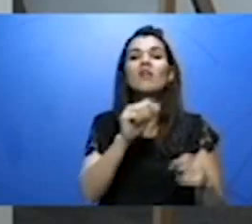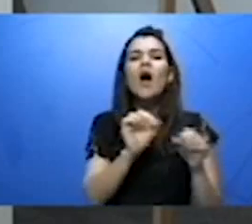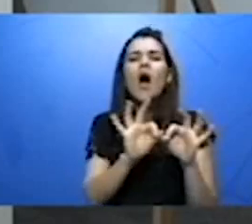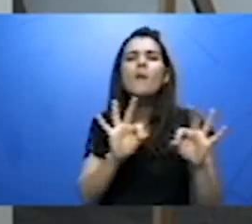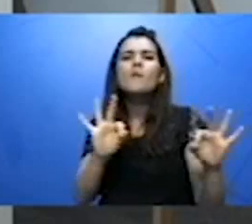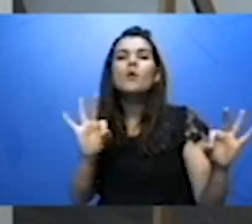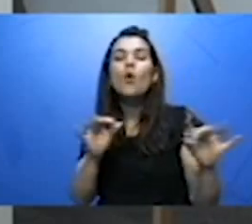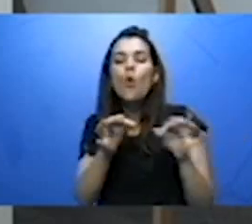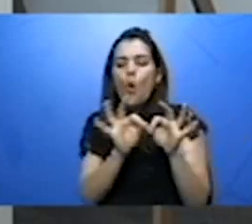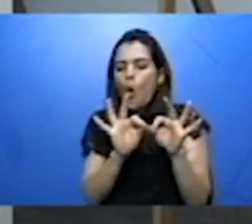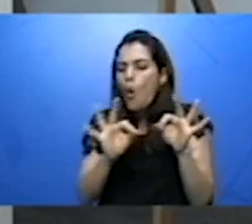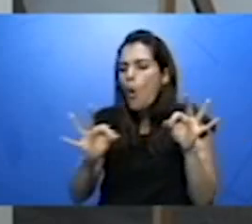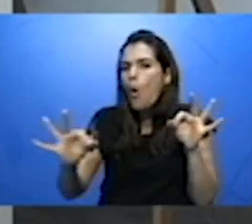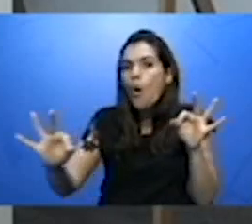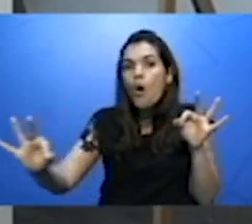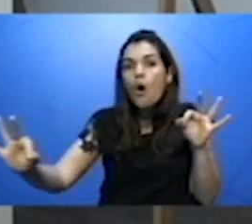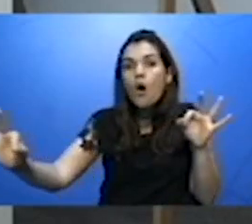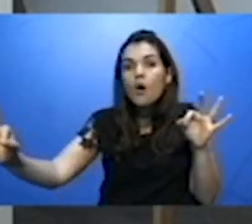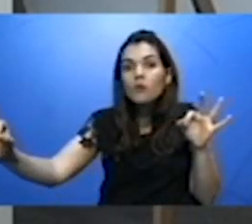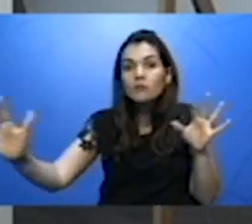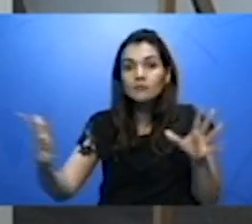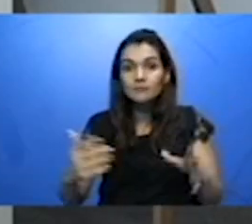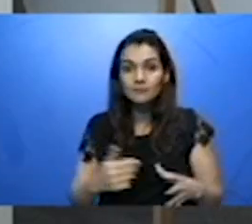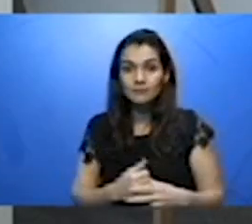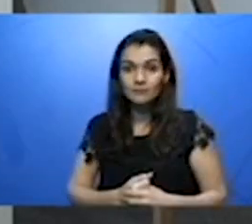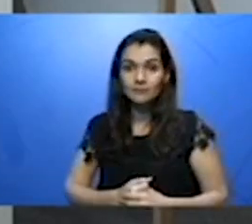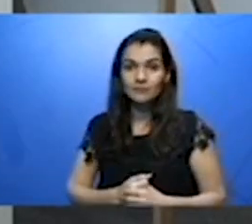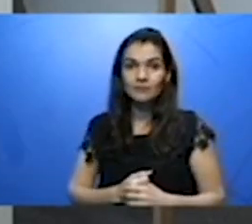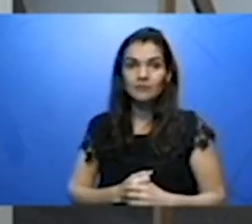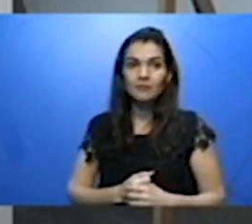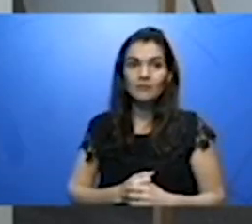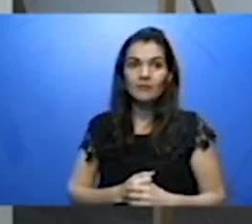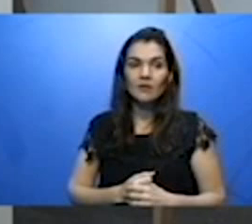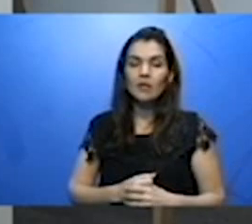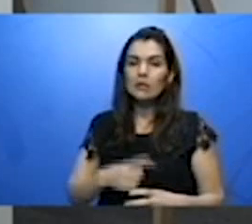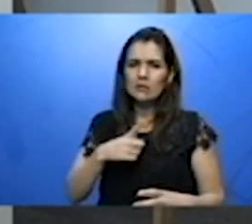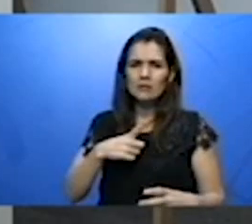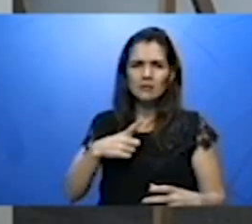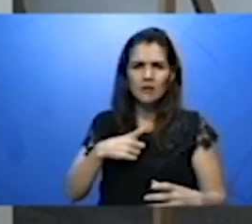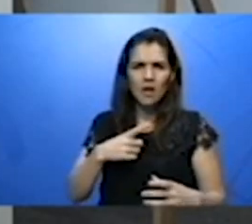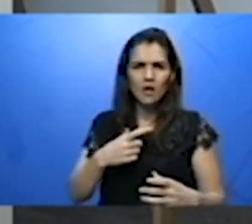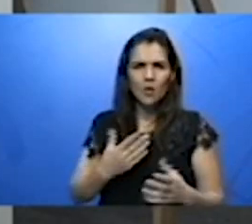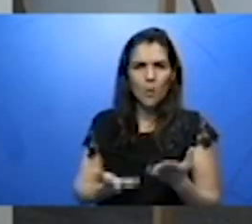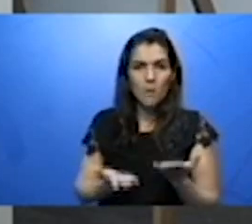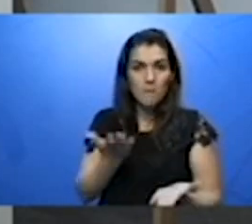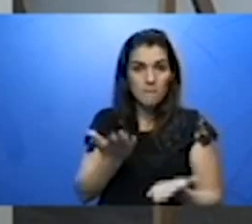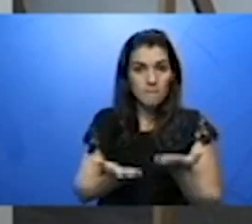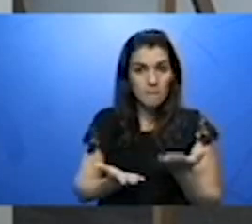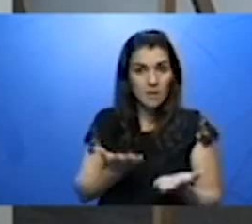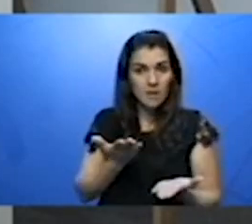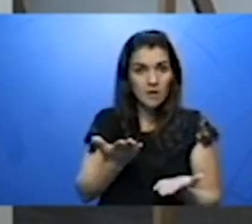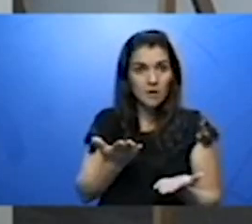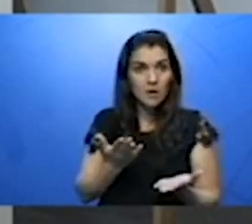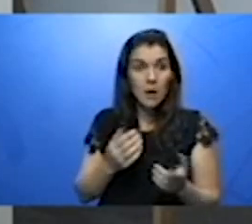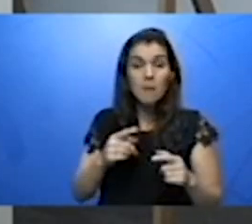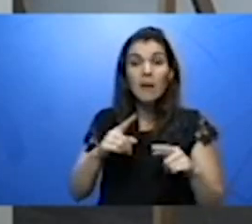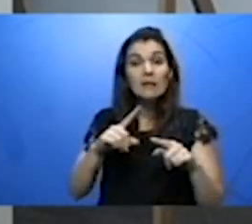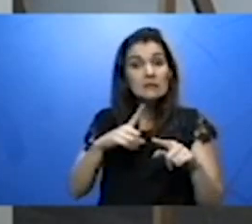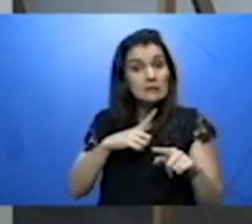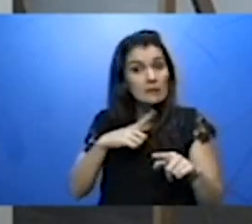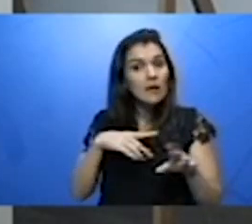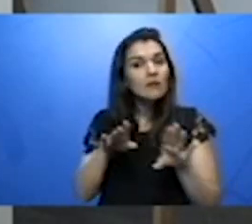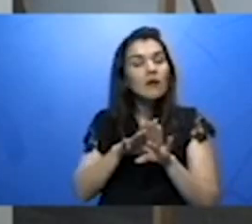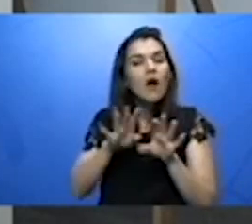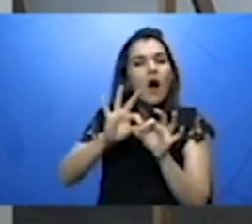comprimento a professora a senhora tem um peso né que era minha massa mas eu também tenho uma